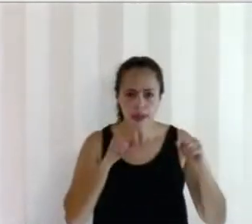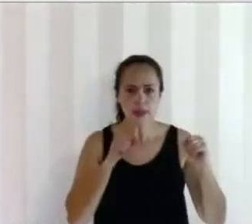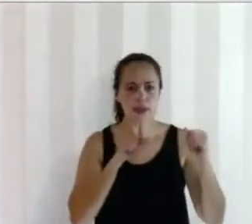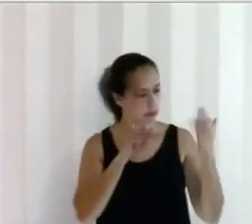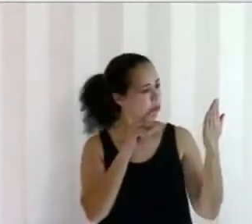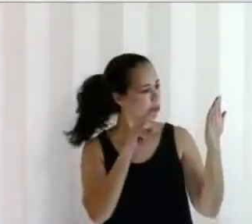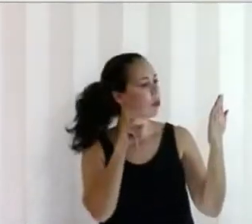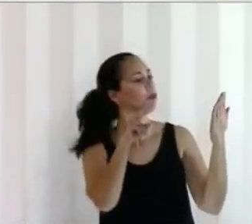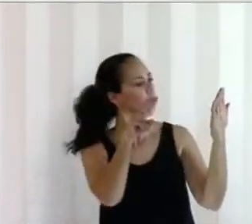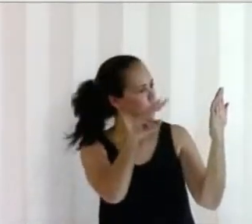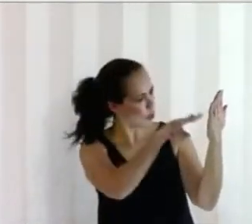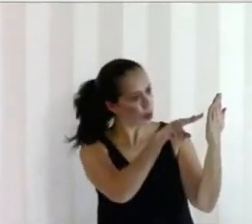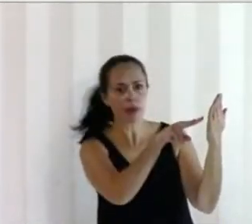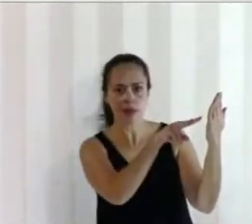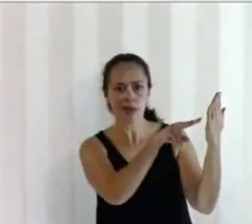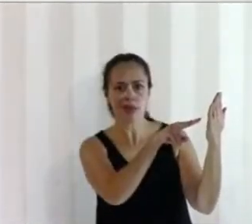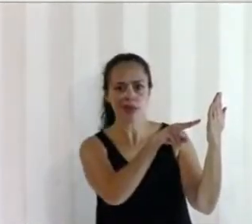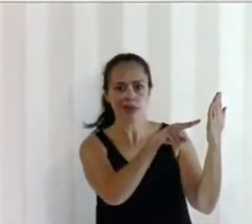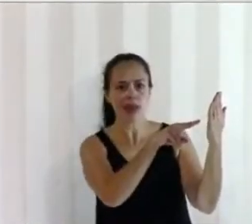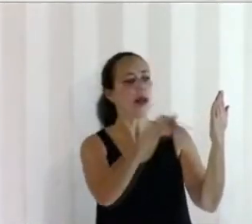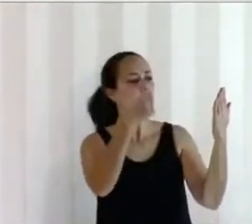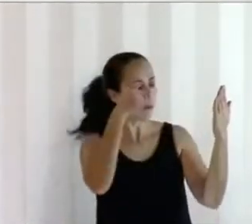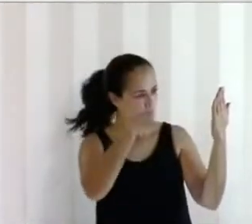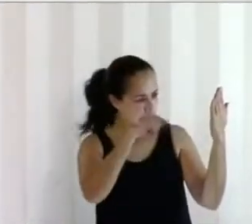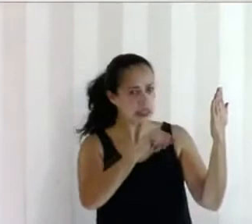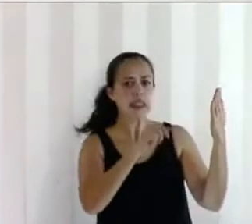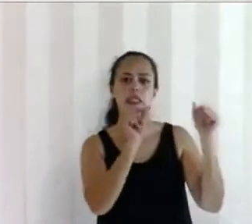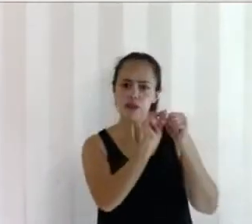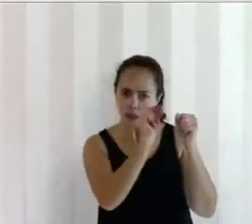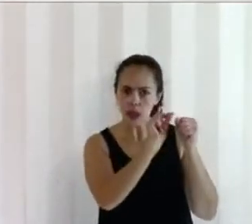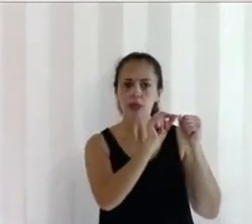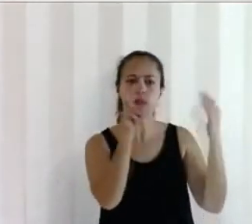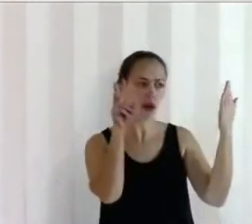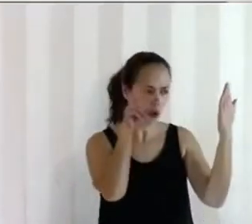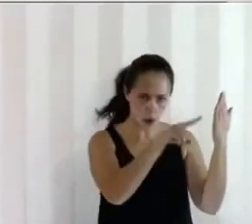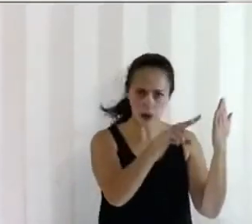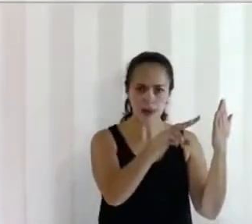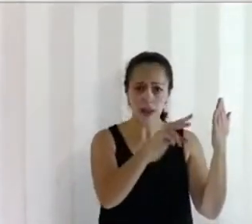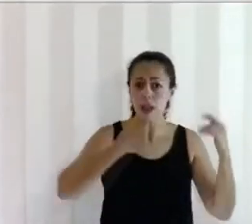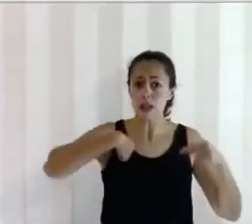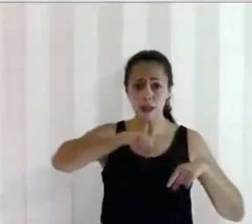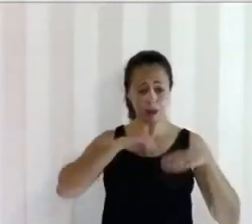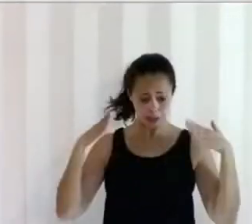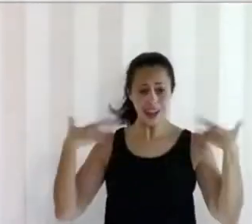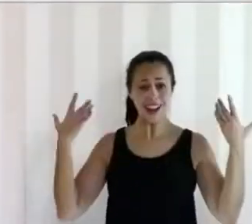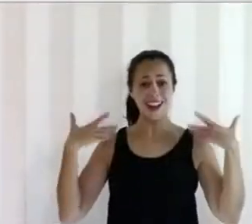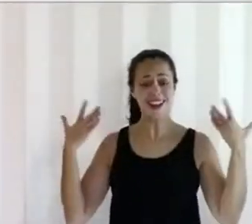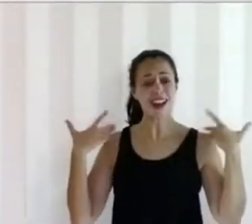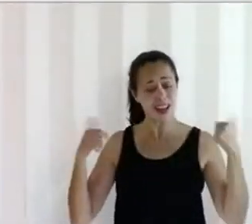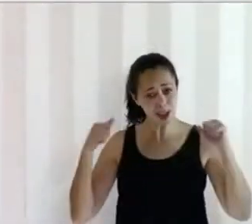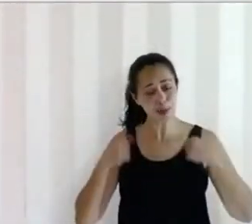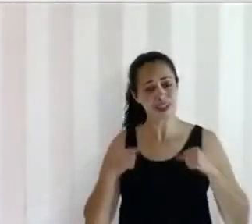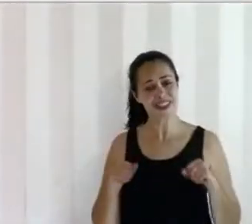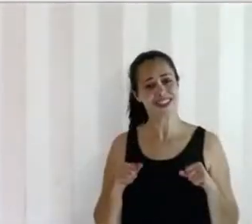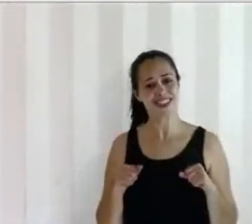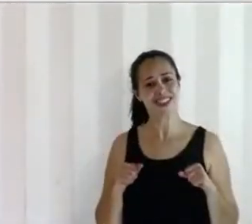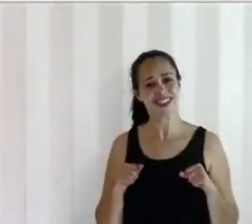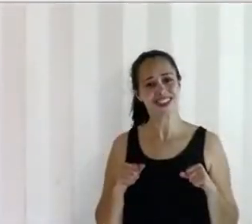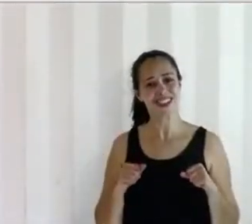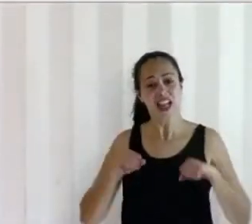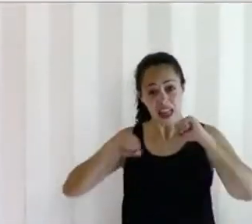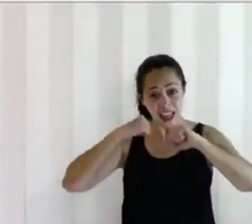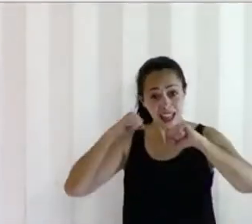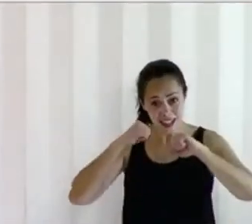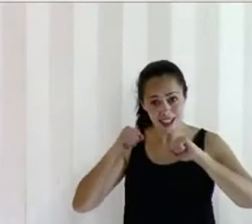nós temos de nos alegrar. Por isso, lá no Salmo 1 está escrito, bem-aventurado o homem que não